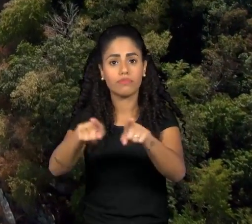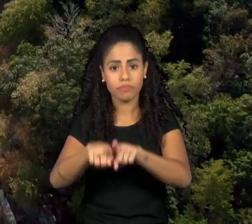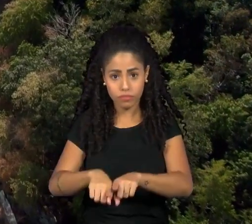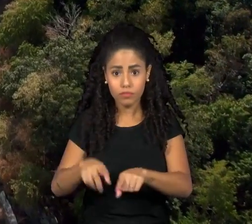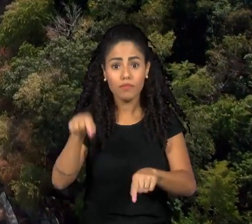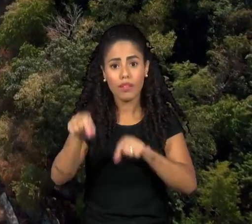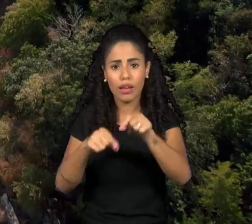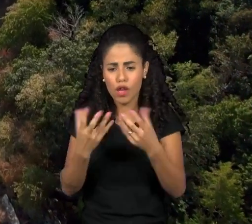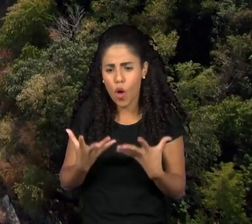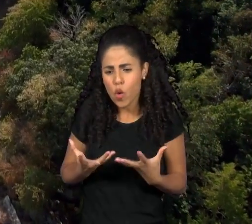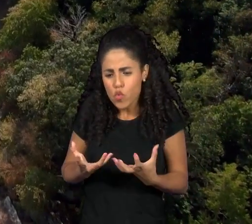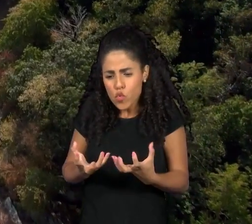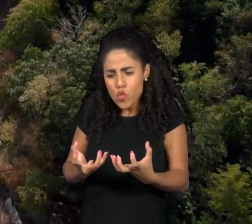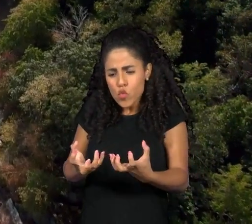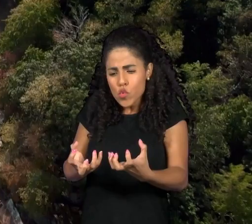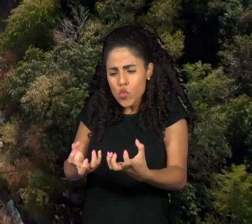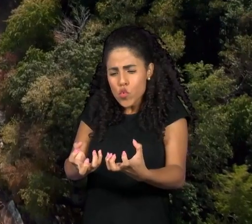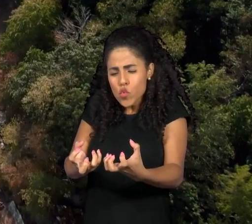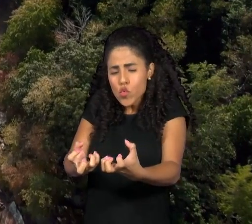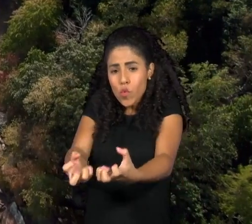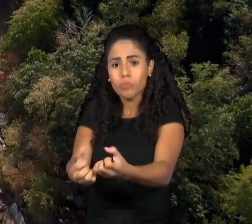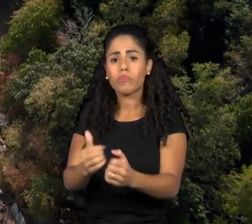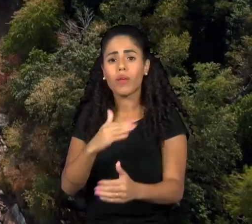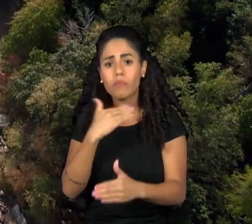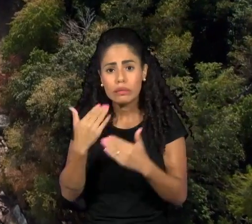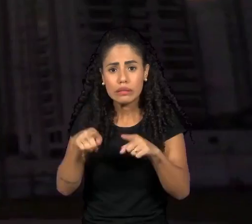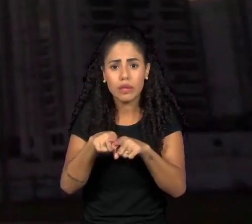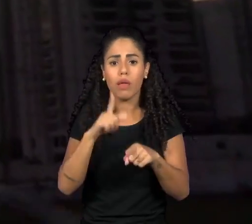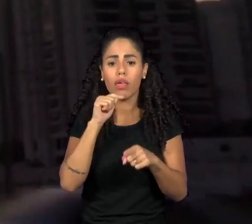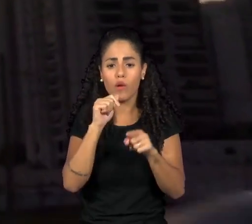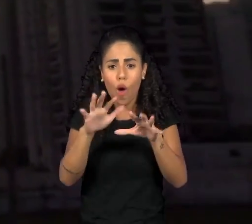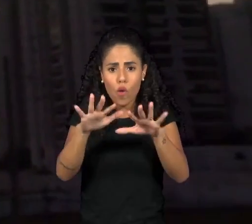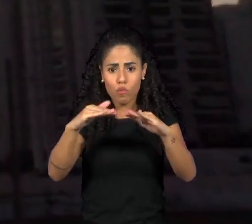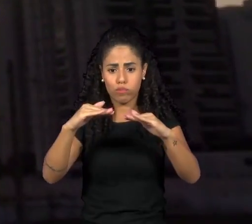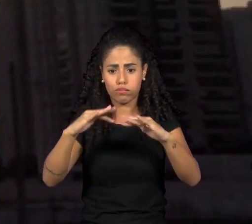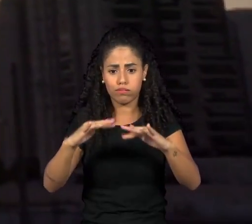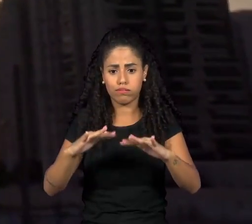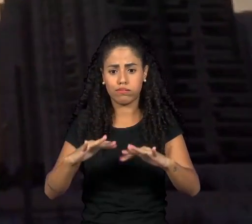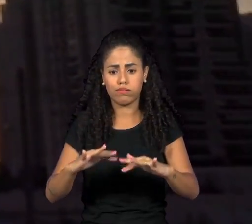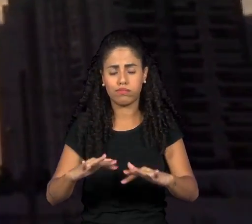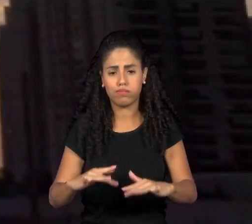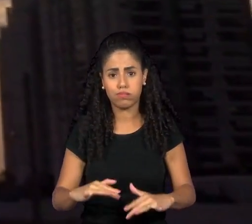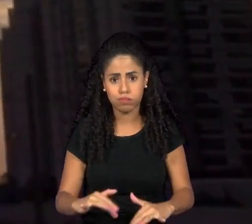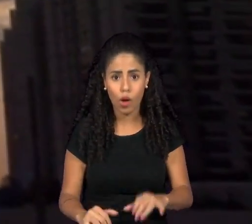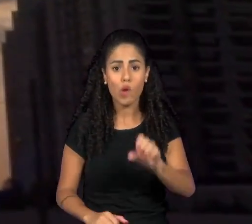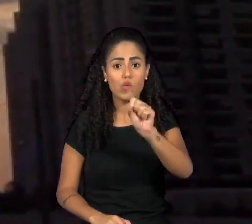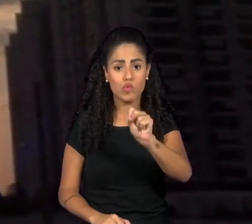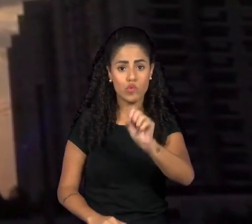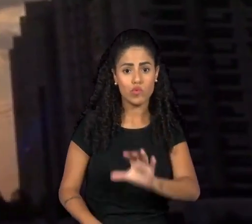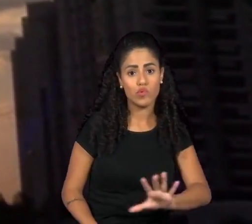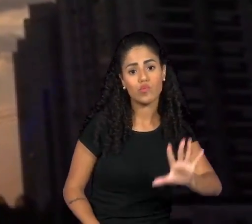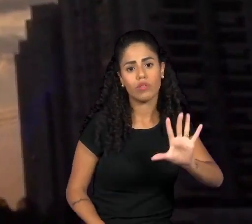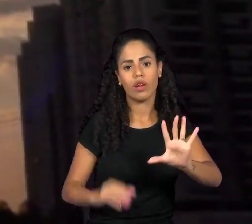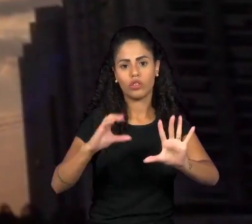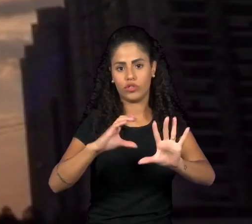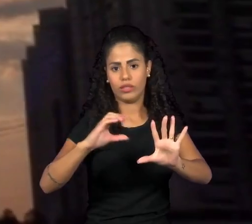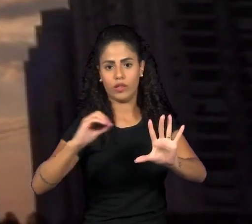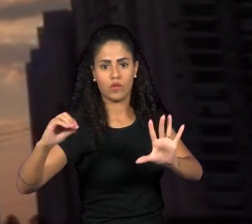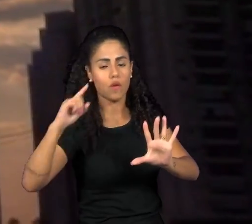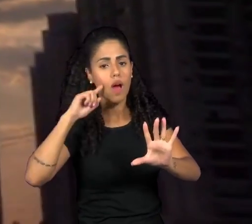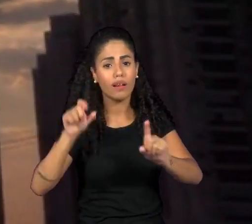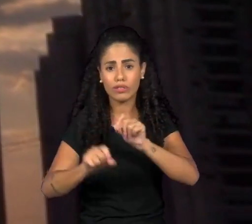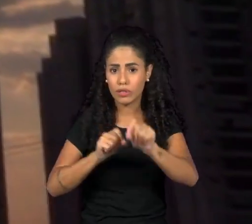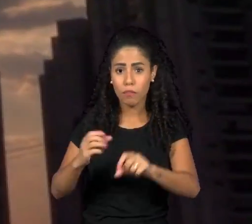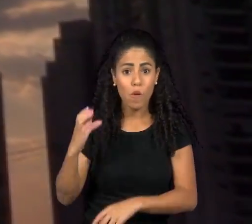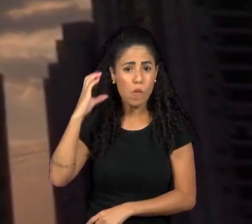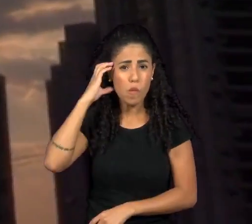seca severa, que atinge milhares de pessoas. No sudeste e centro-oeste, São Paulo e Cuiabá têm o inverno